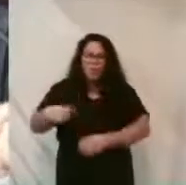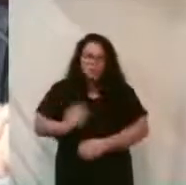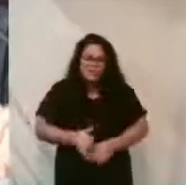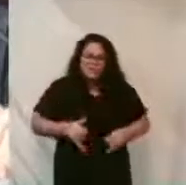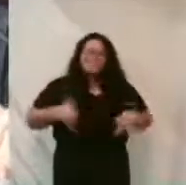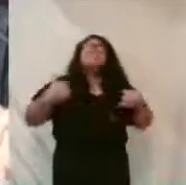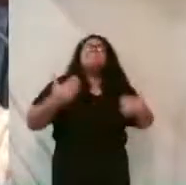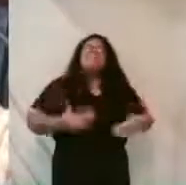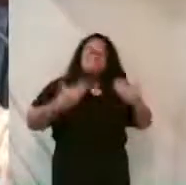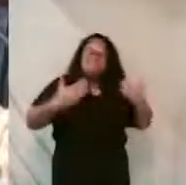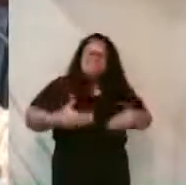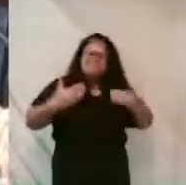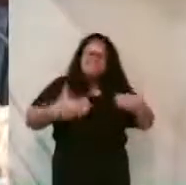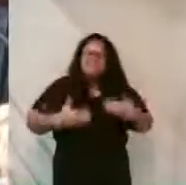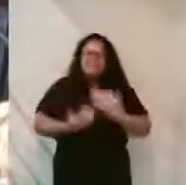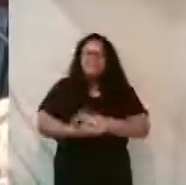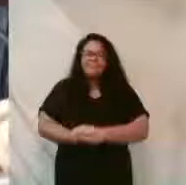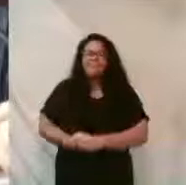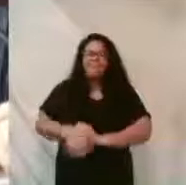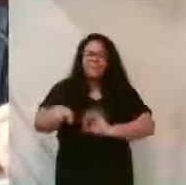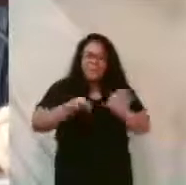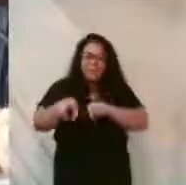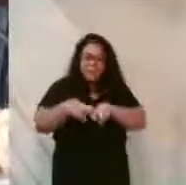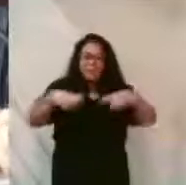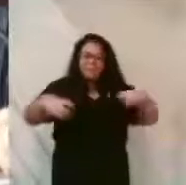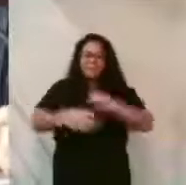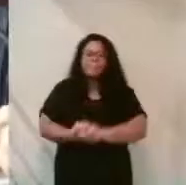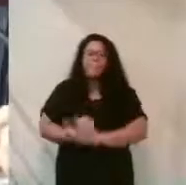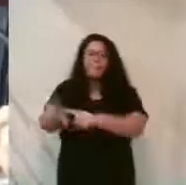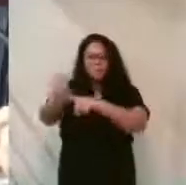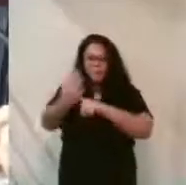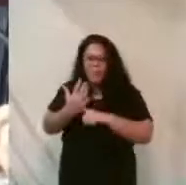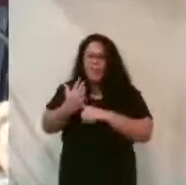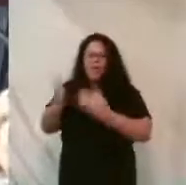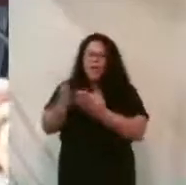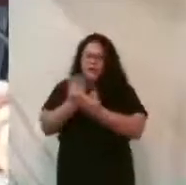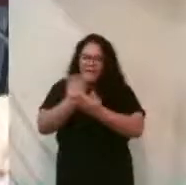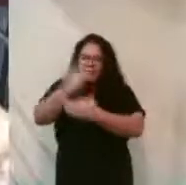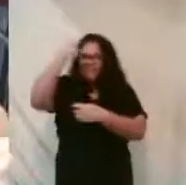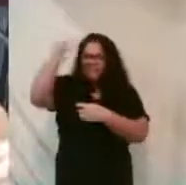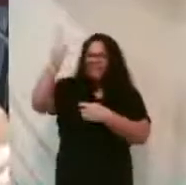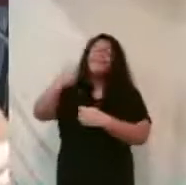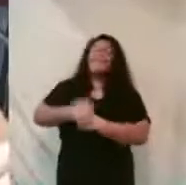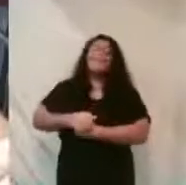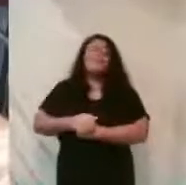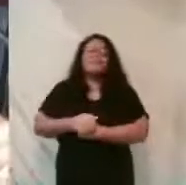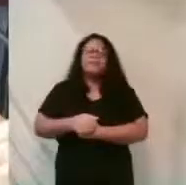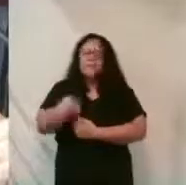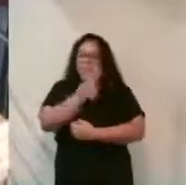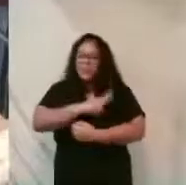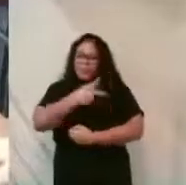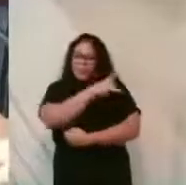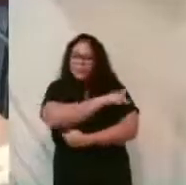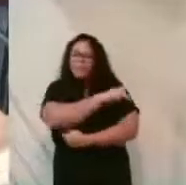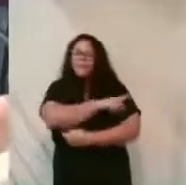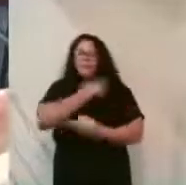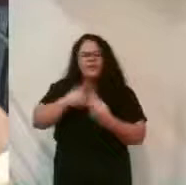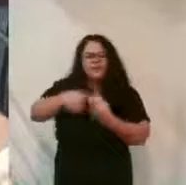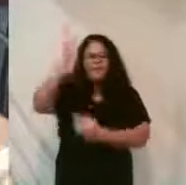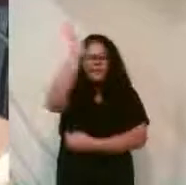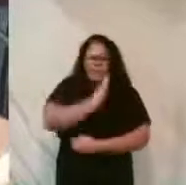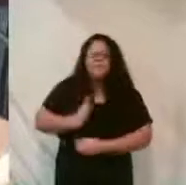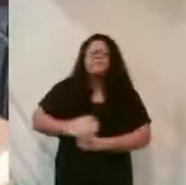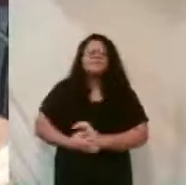presidindo uma mesa nesse avanço, nos dá uma luz, é um farol para o Piauí, sem dúvida, e assim para o Brasil como um todo. Então, parabéns, quero